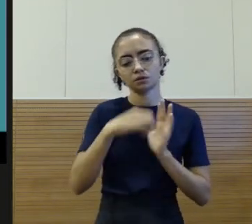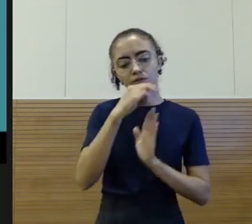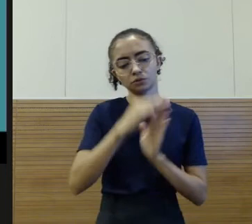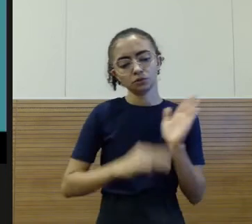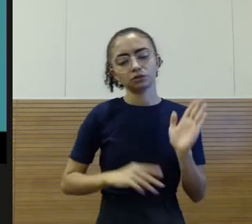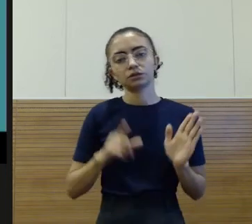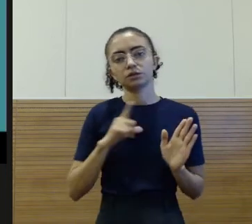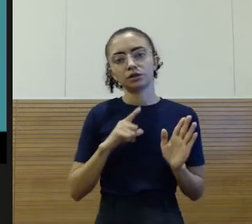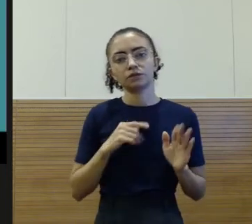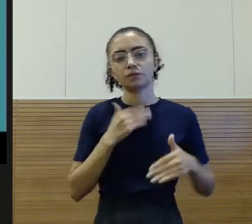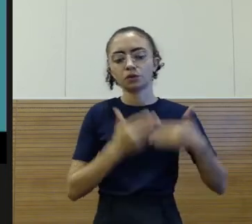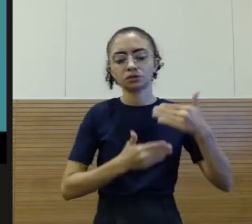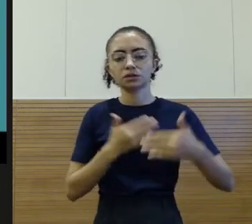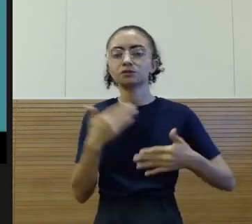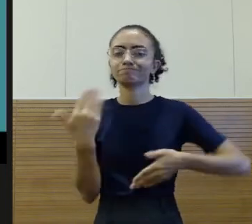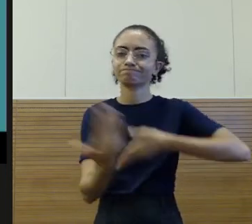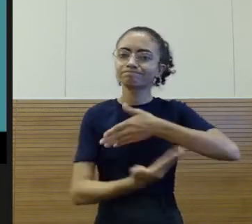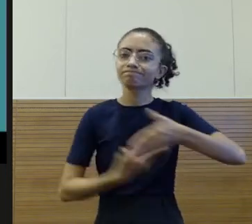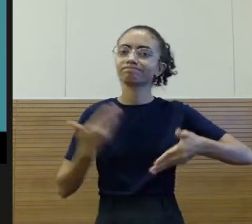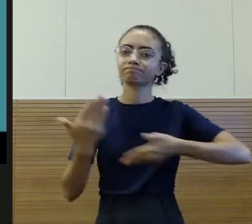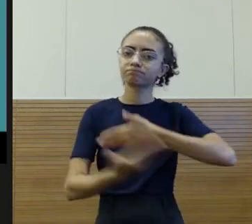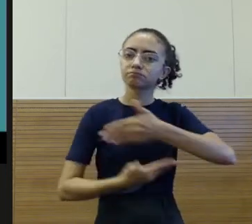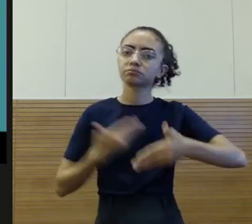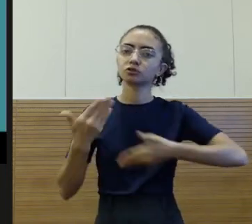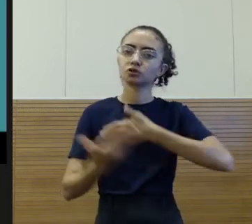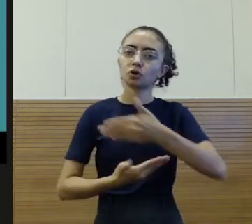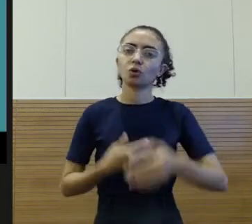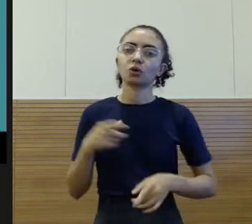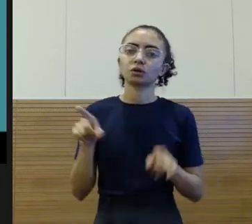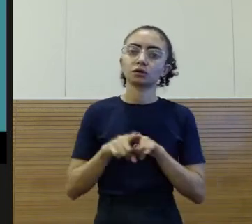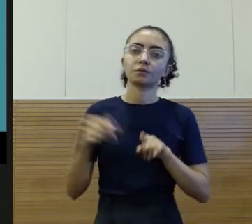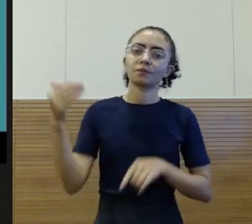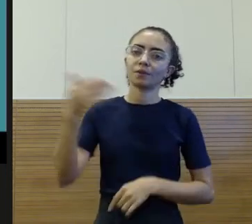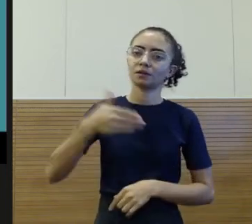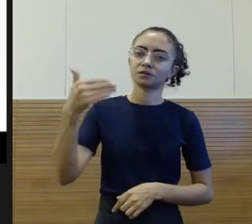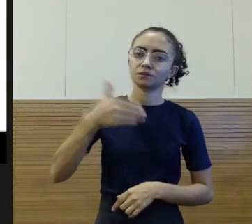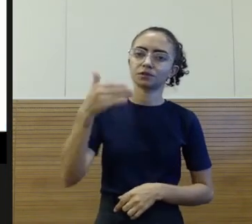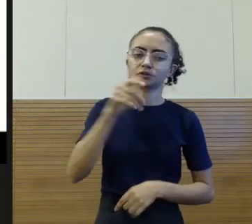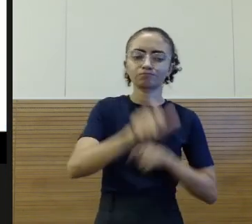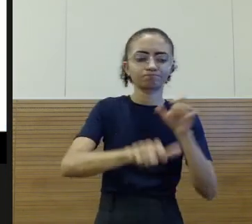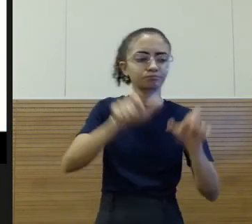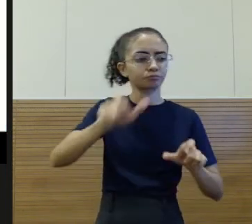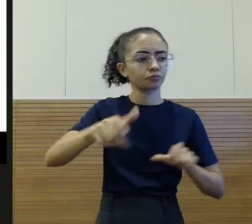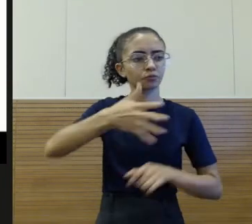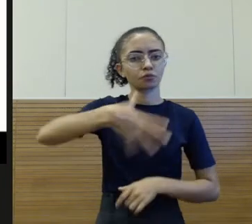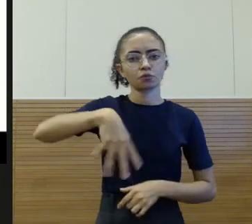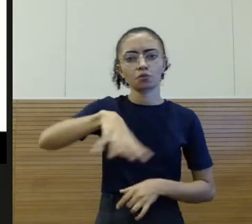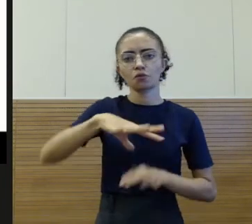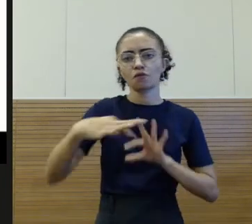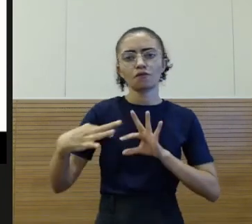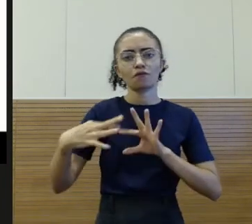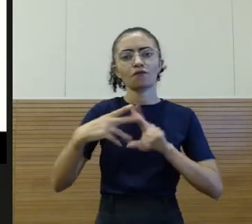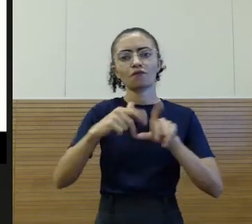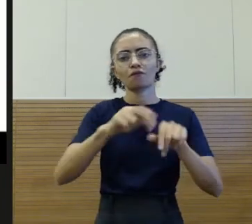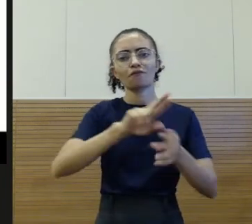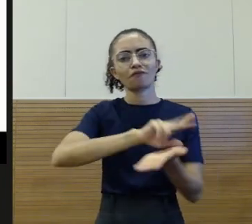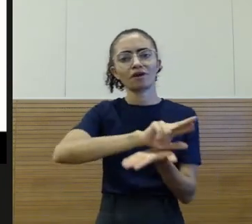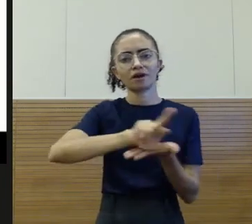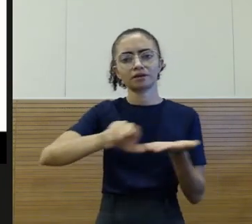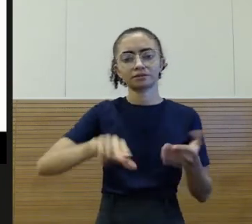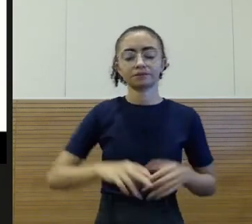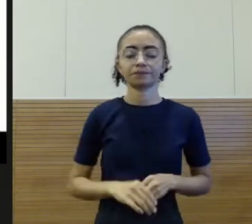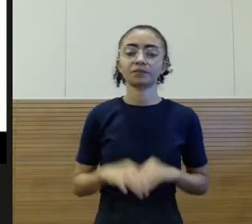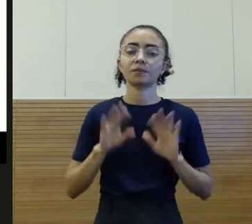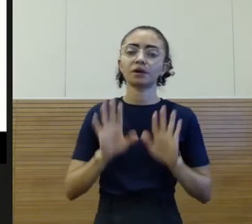troca e com essa participação de múltiplos atores. Agora, qual é a nossa meta, a